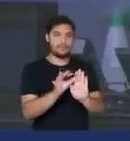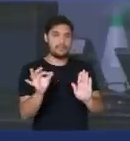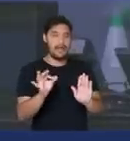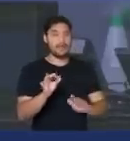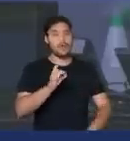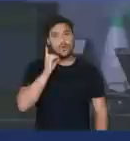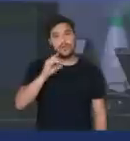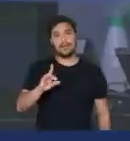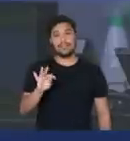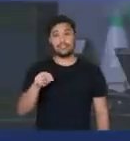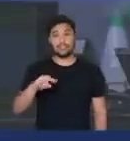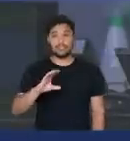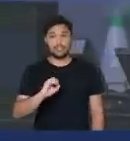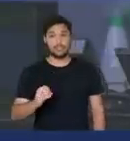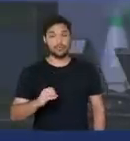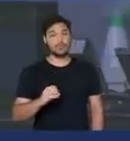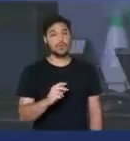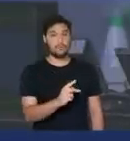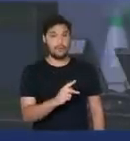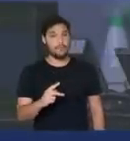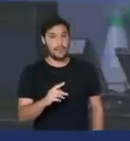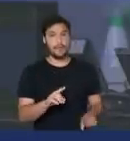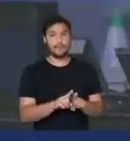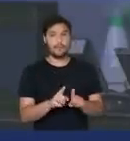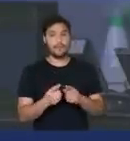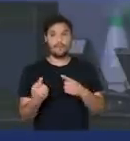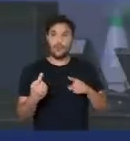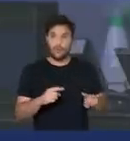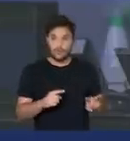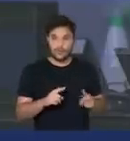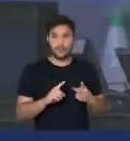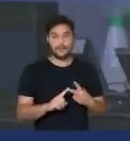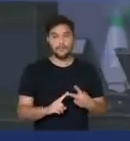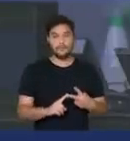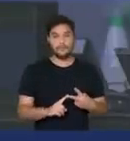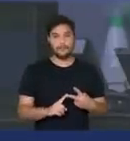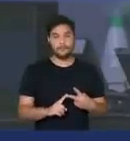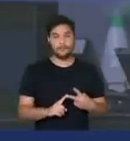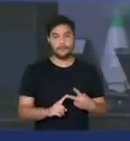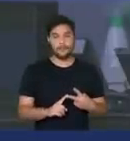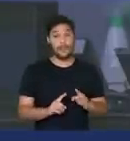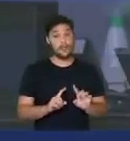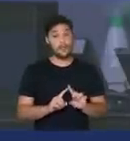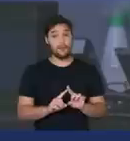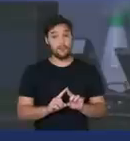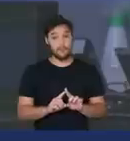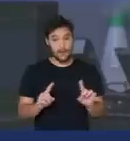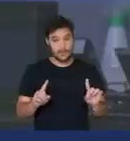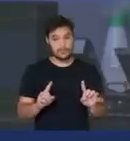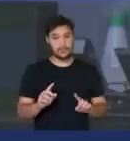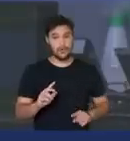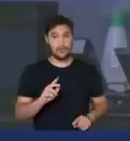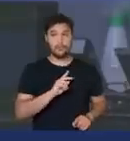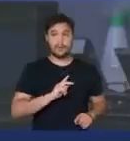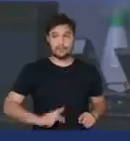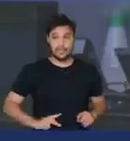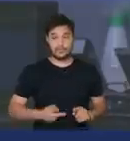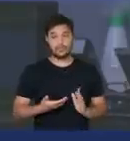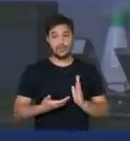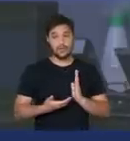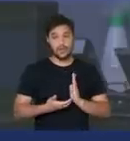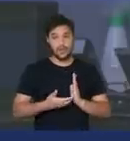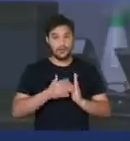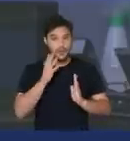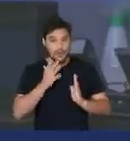destaque. O deputado Cristino Áureo, do Progressistas, contestou, rebateu esse destaque. Mas então o presidente da Câmara,